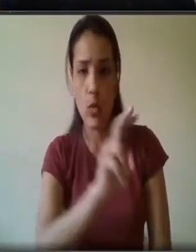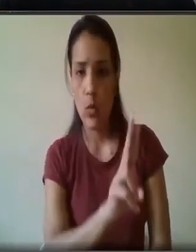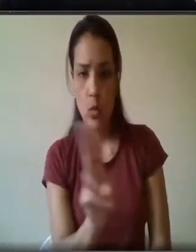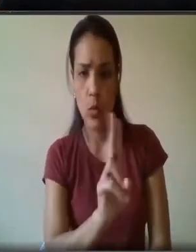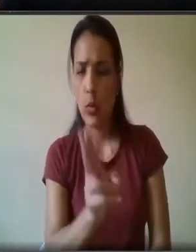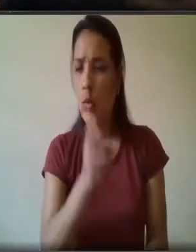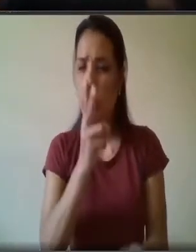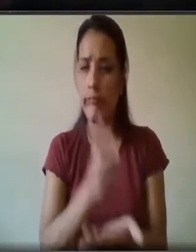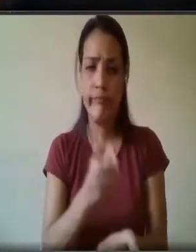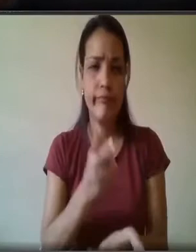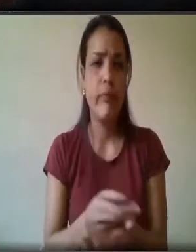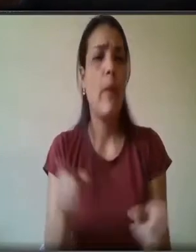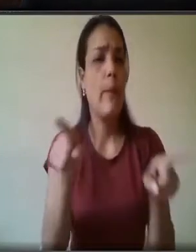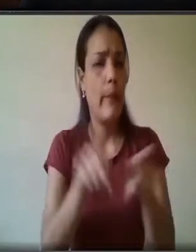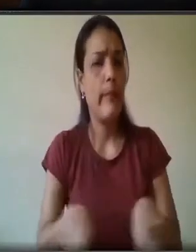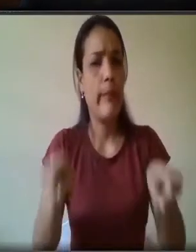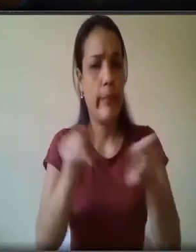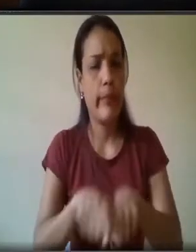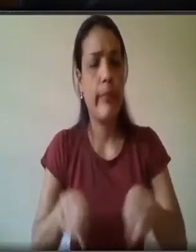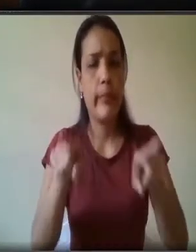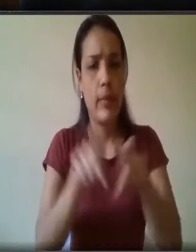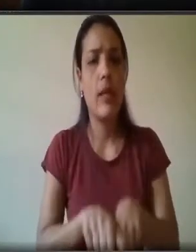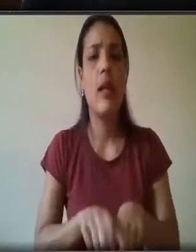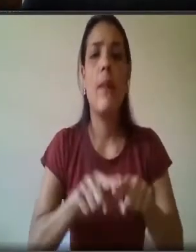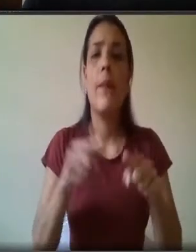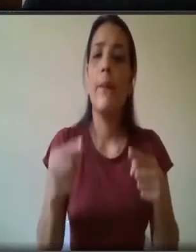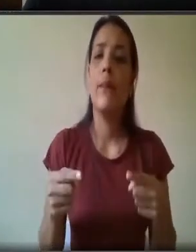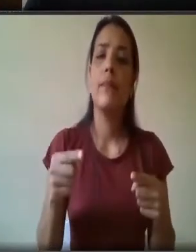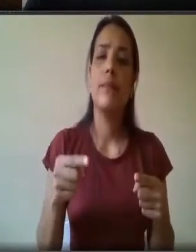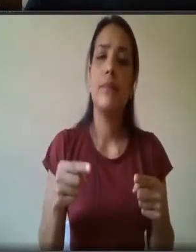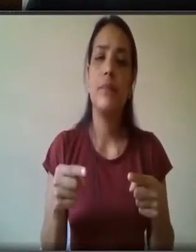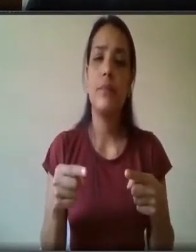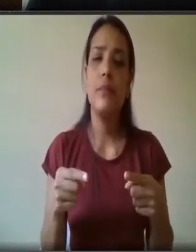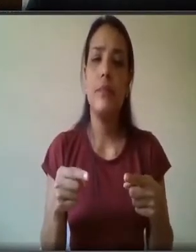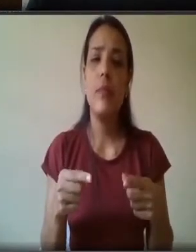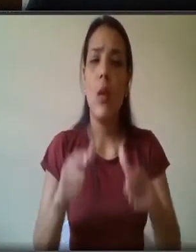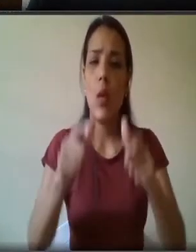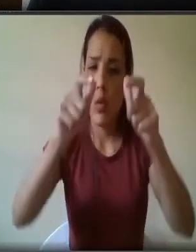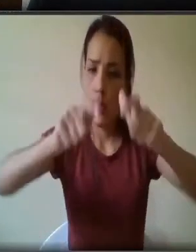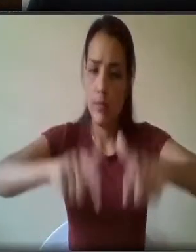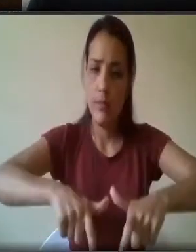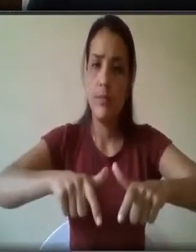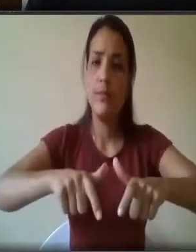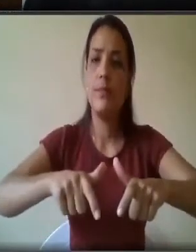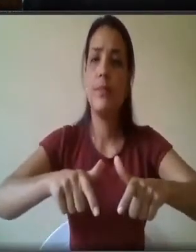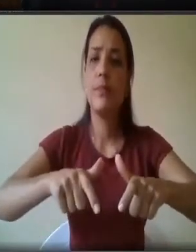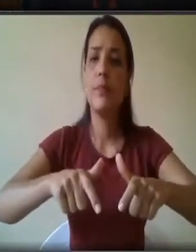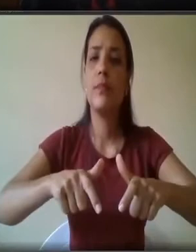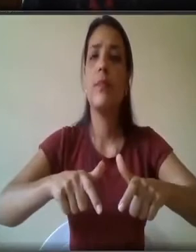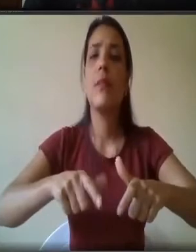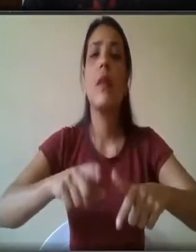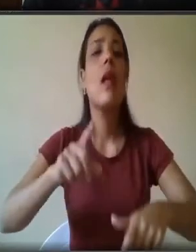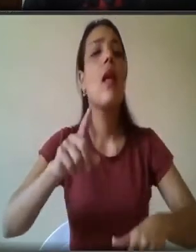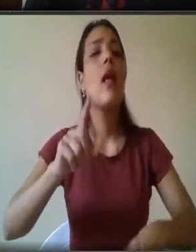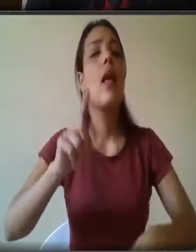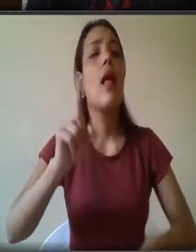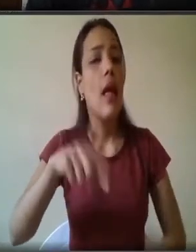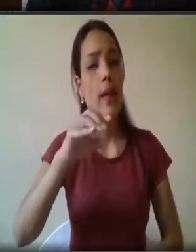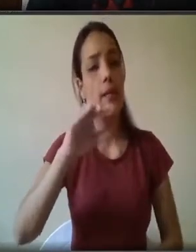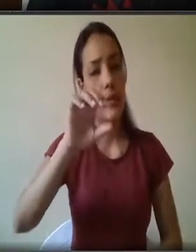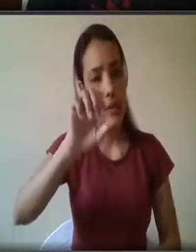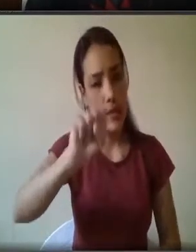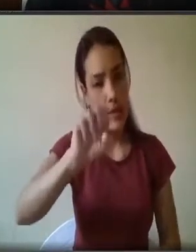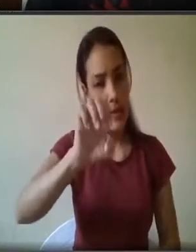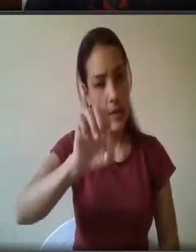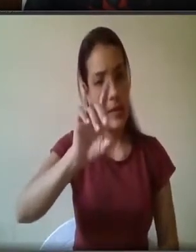fale bacia, mas ele está numa área onde a macroforma é uma bacia sedimentar. Então, veja